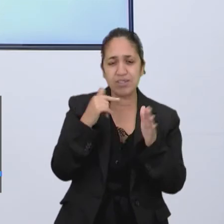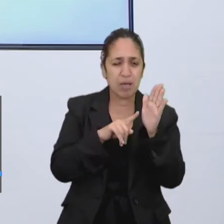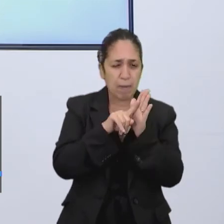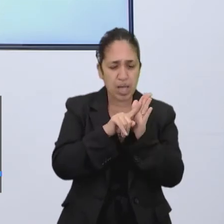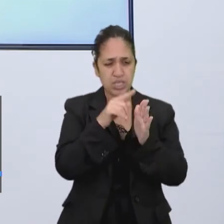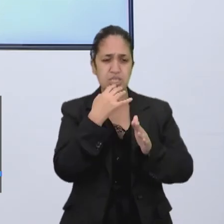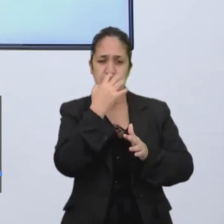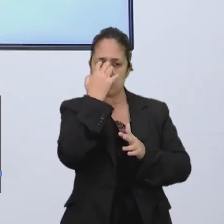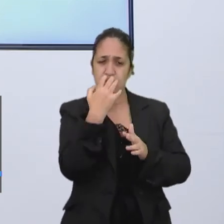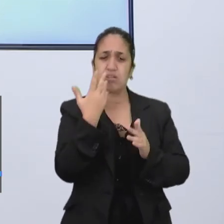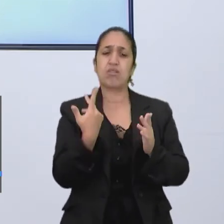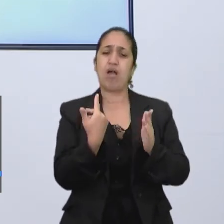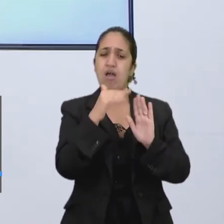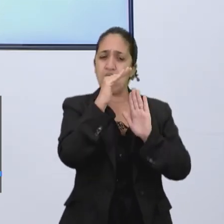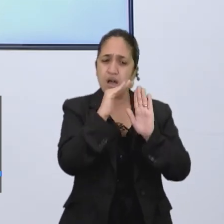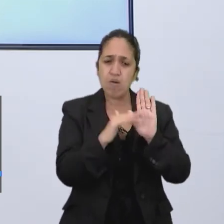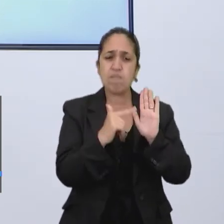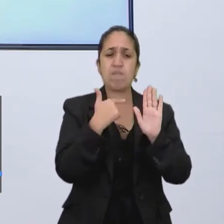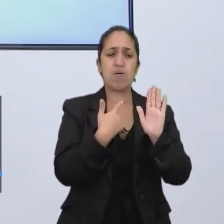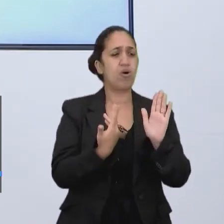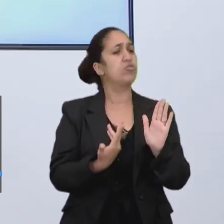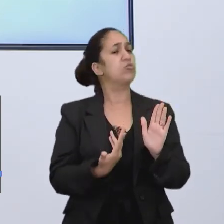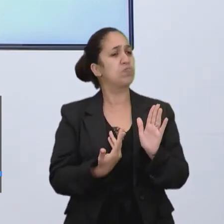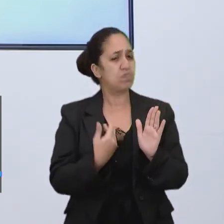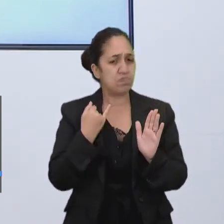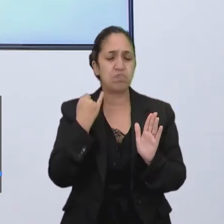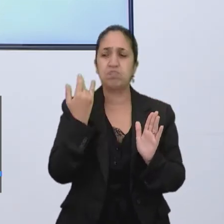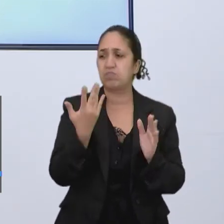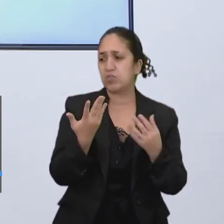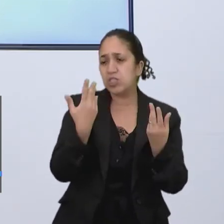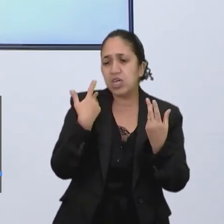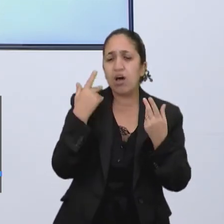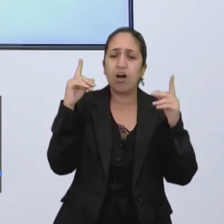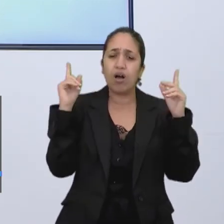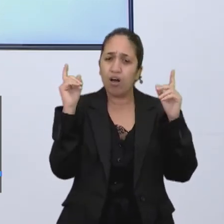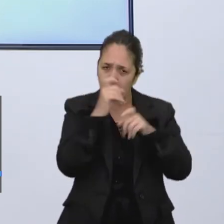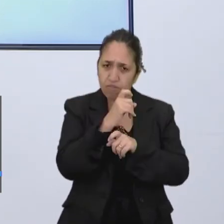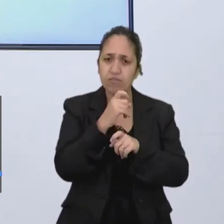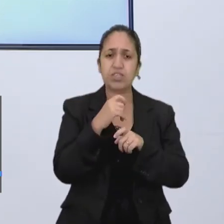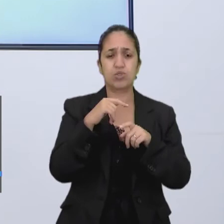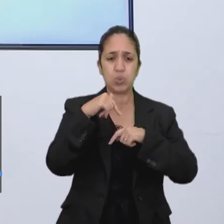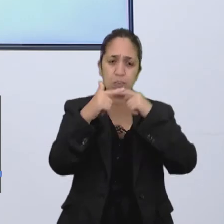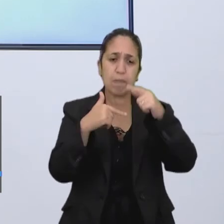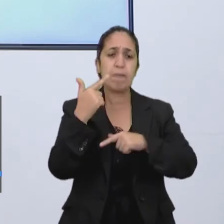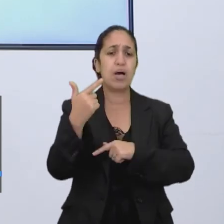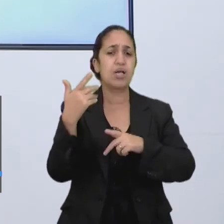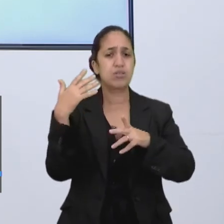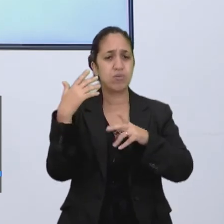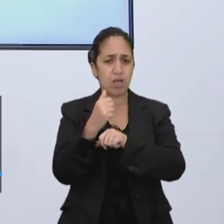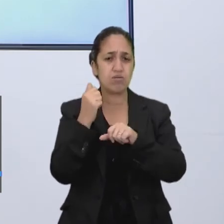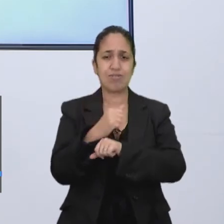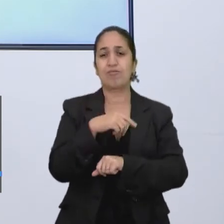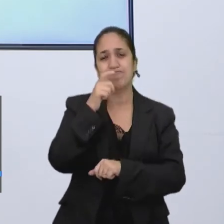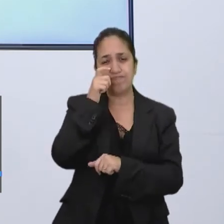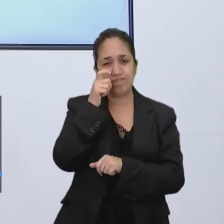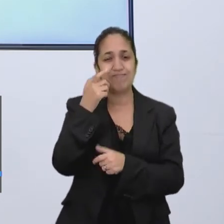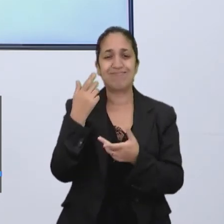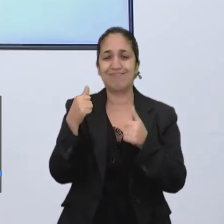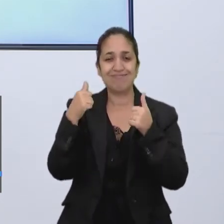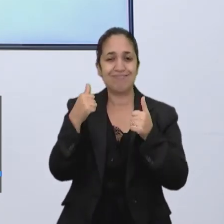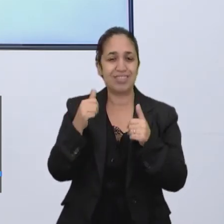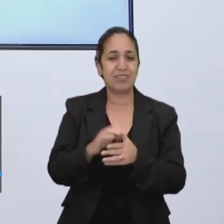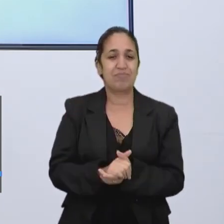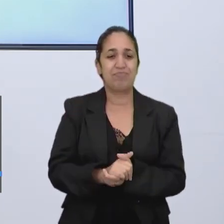séria, uma pesquisa com uma amostra significativa, ela é trabalhosa, mas os resultados são muito interessantes. Tudo bem?